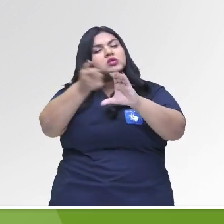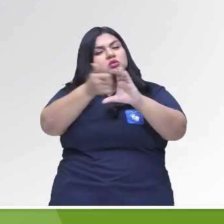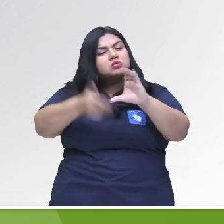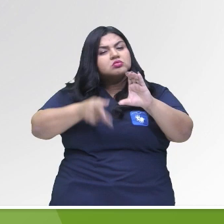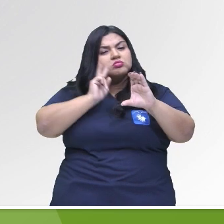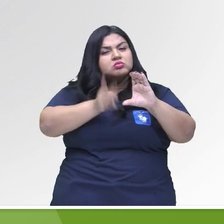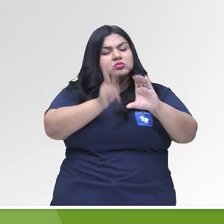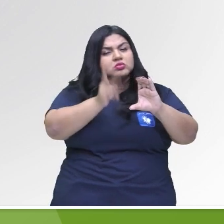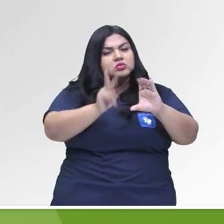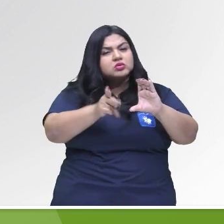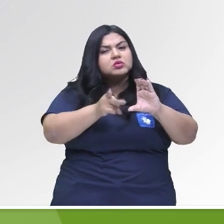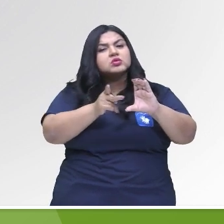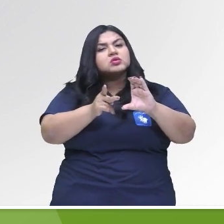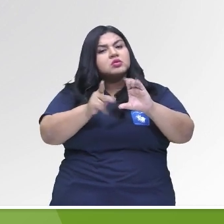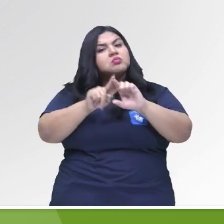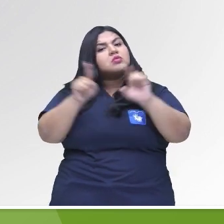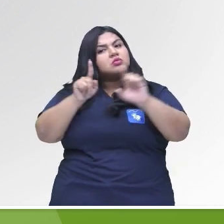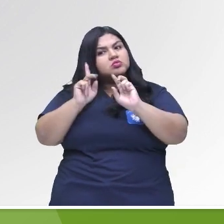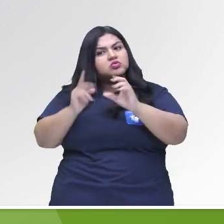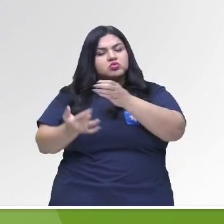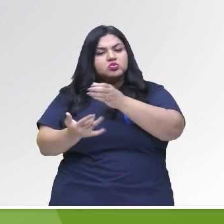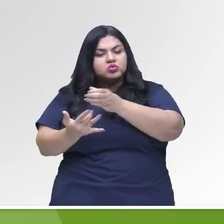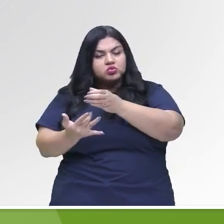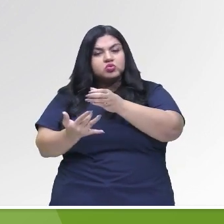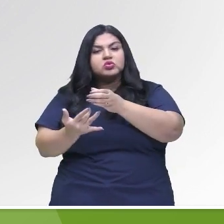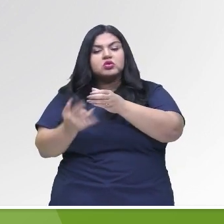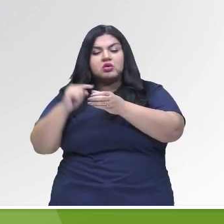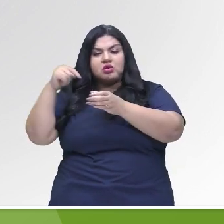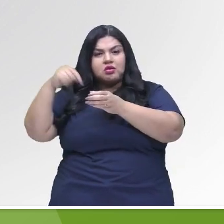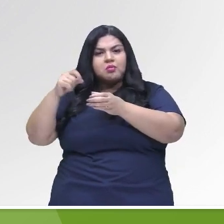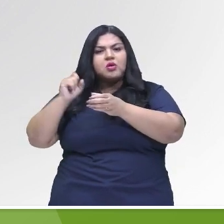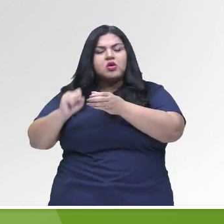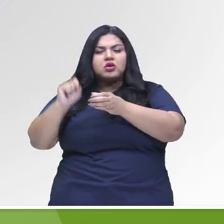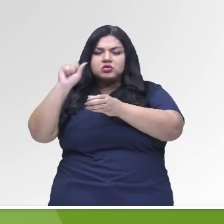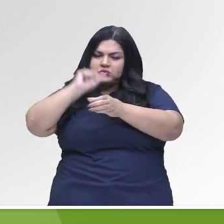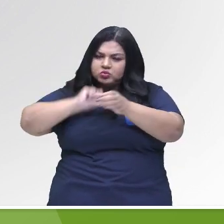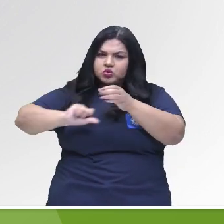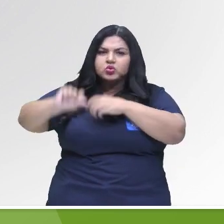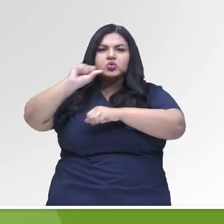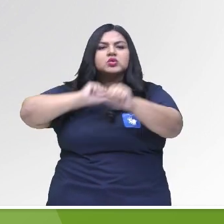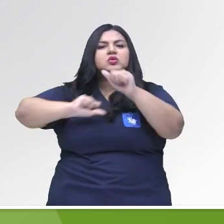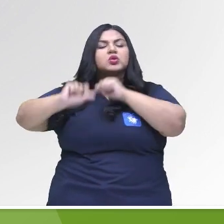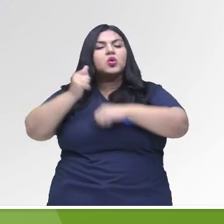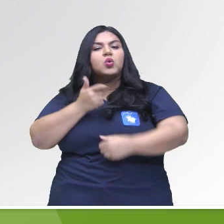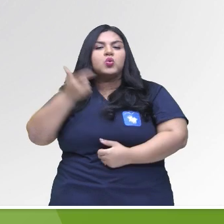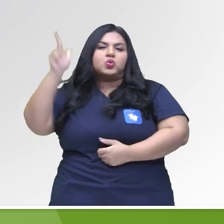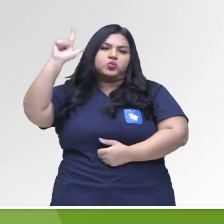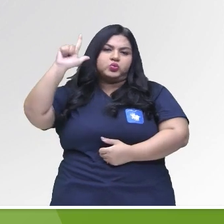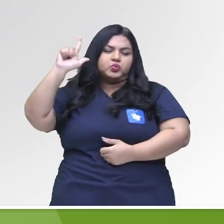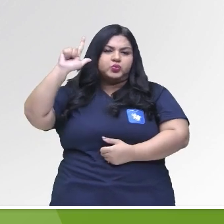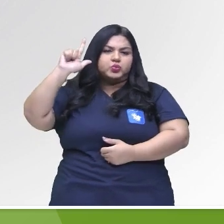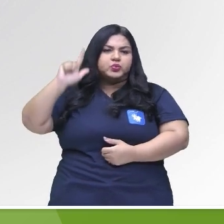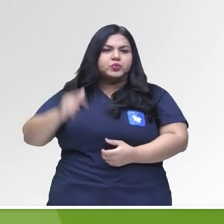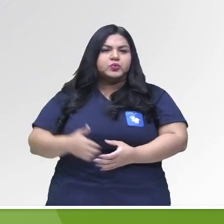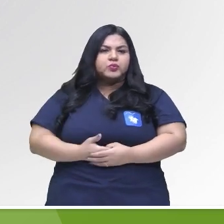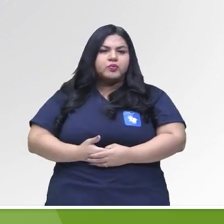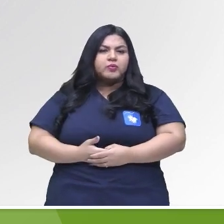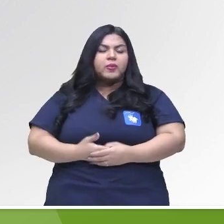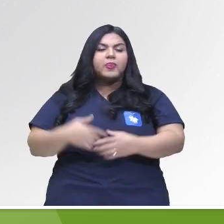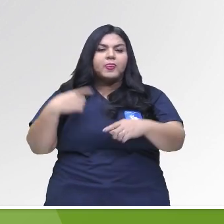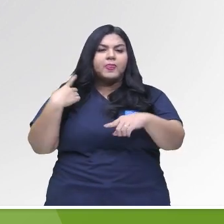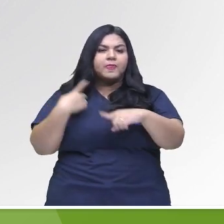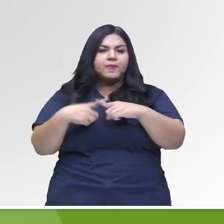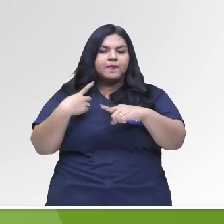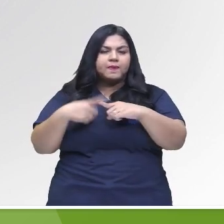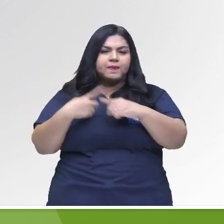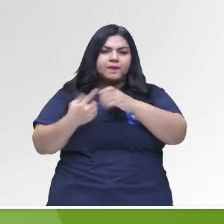características, mesmo diante do aquecimento. E aí, ele pode ser remoldado, ele vai virar outra coisa, tá? Por quê? Porque o